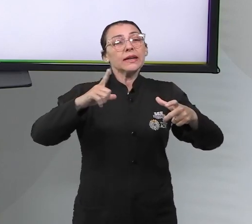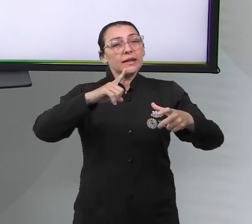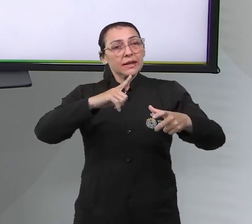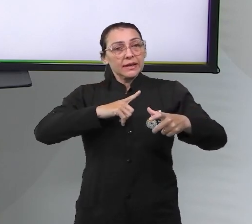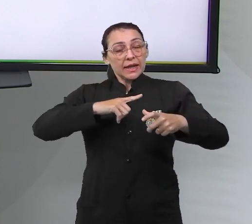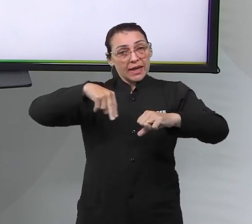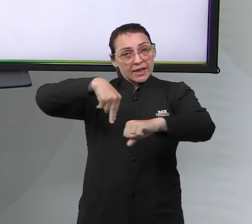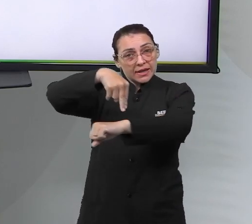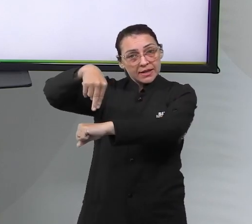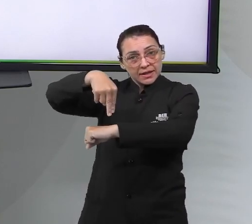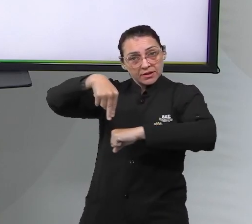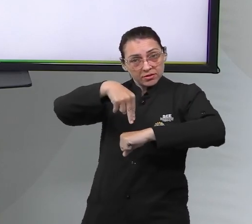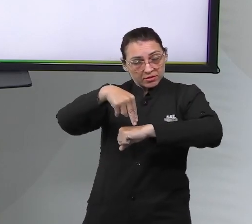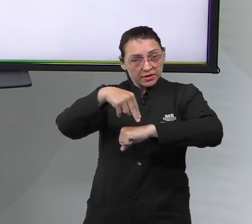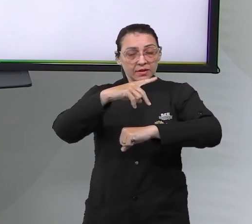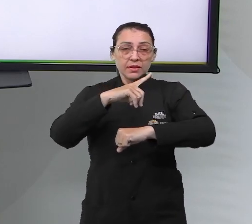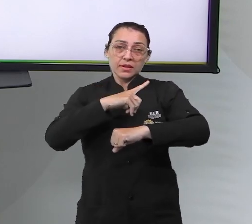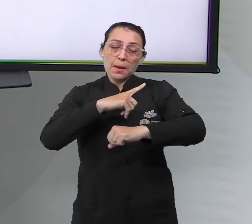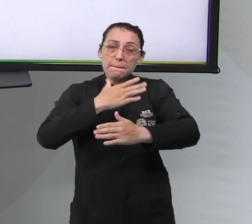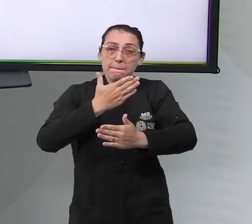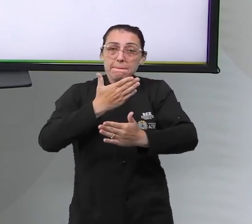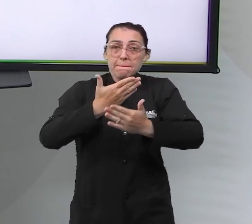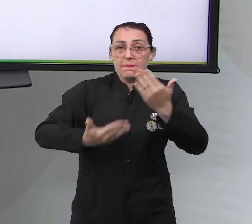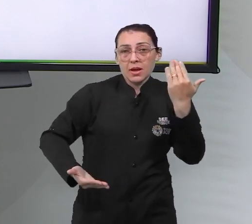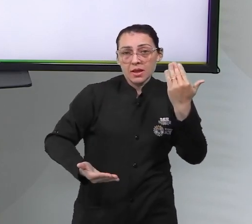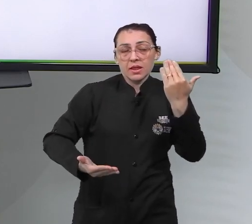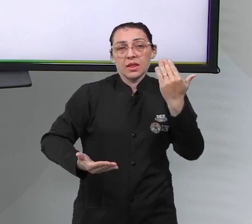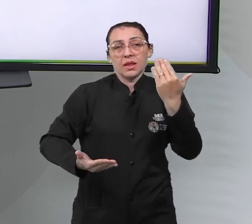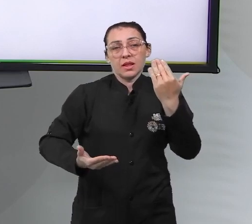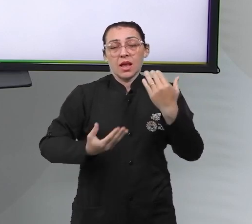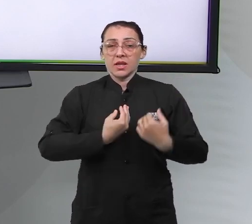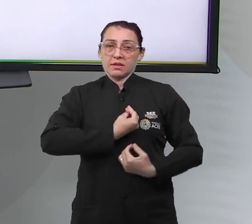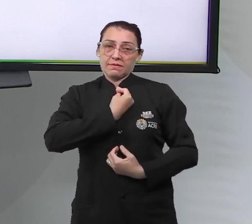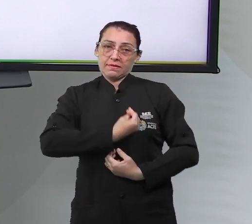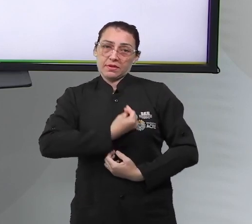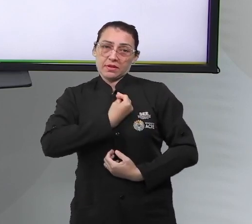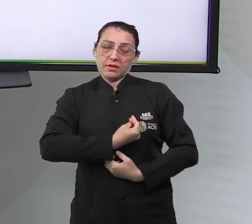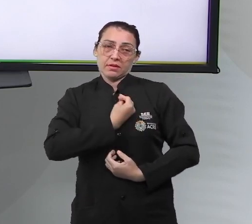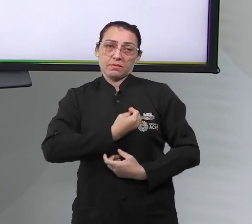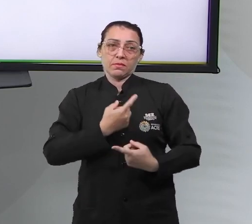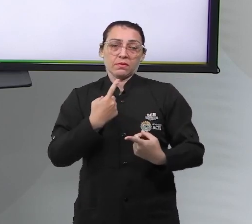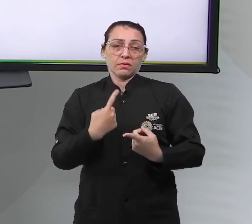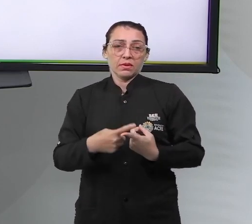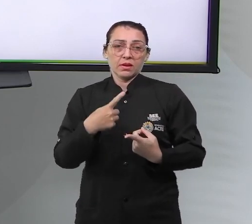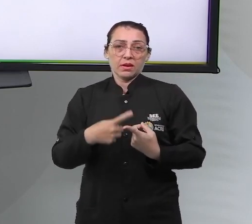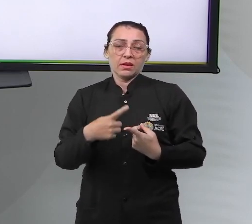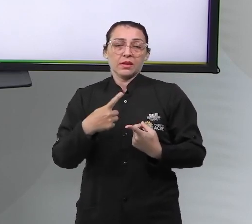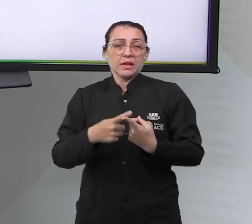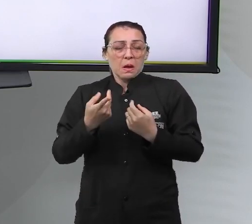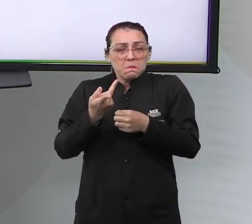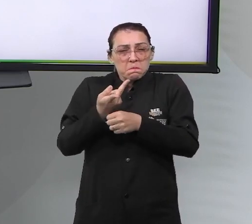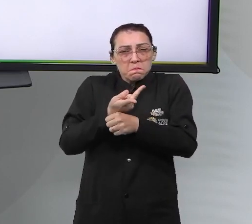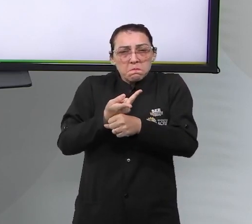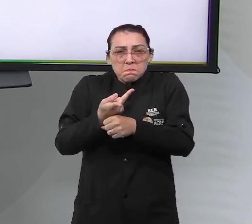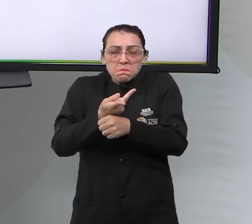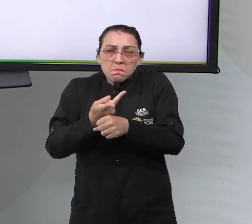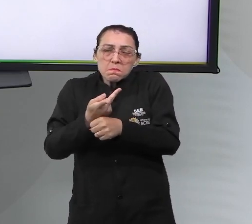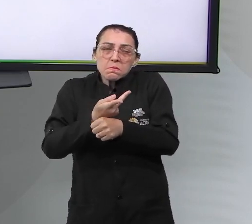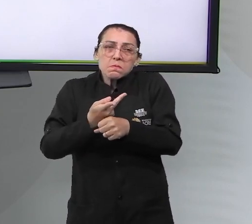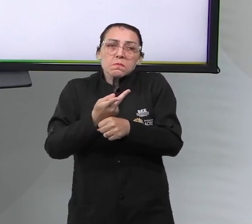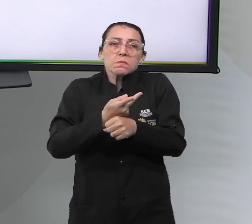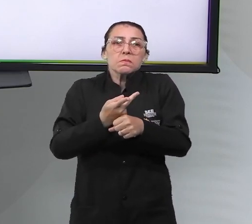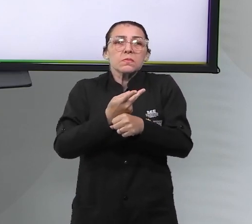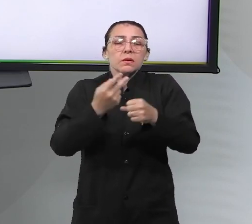entre as nações, acabam perdendo as suas vidas por conta dessa busca e por conta